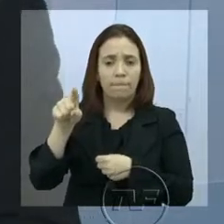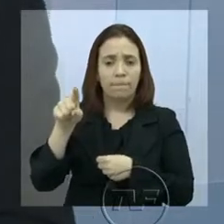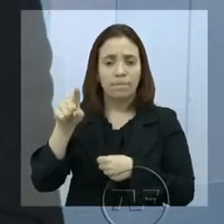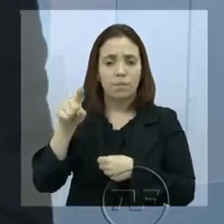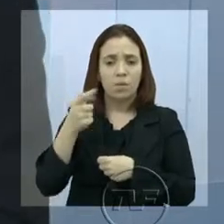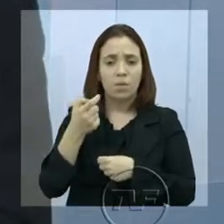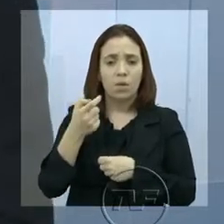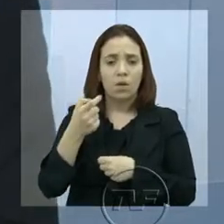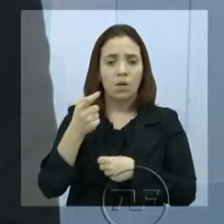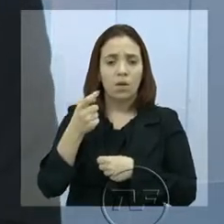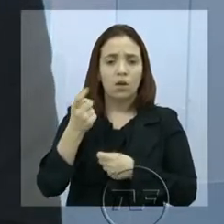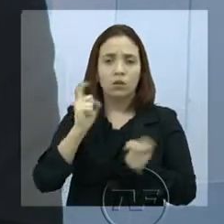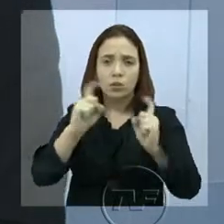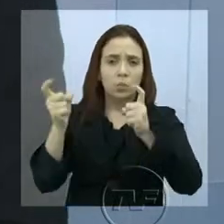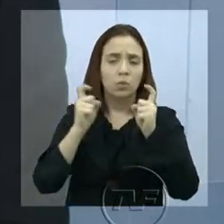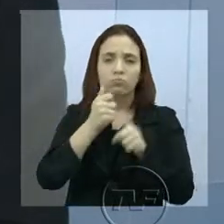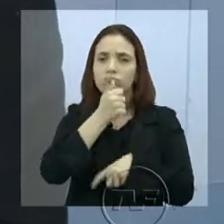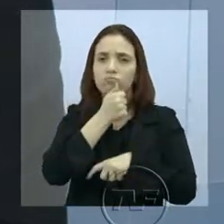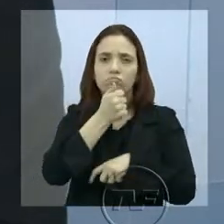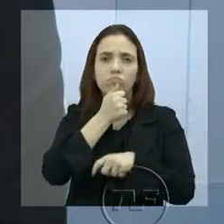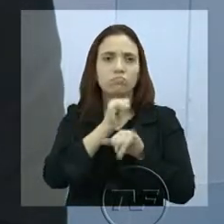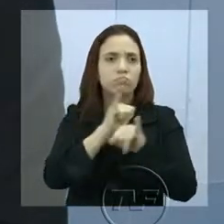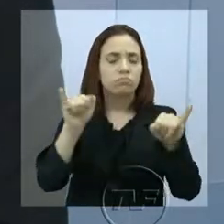gente quase que não discutia, não era, Paulo?